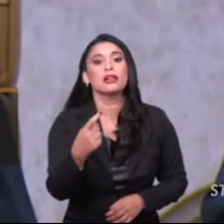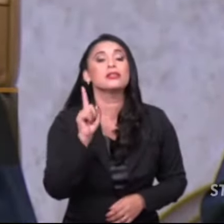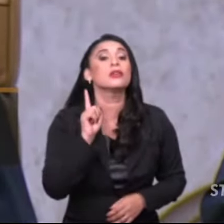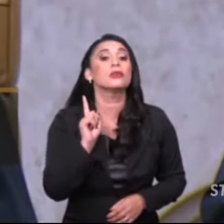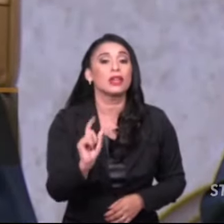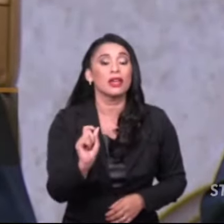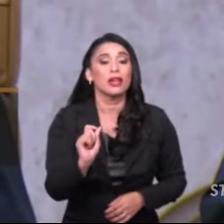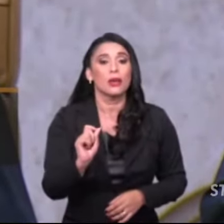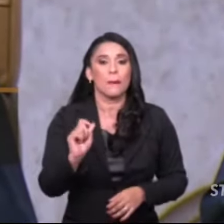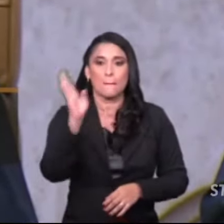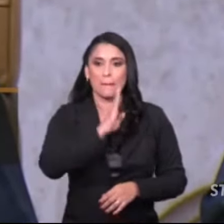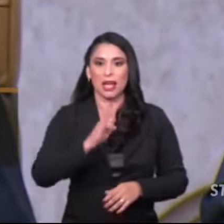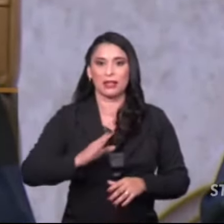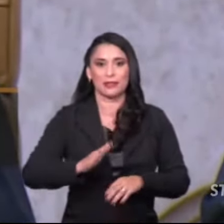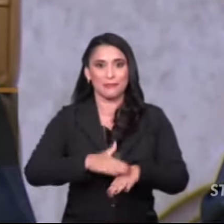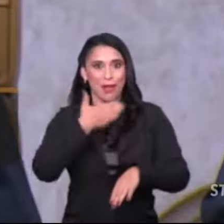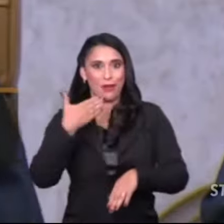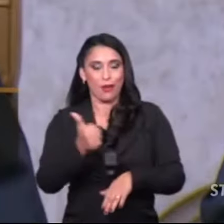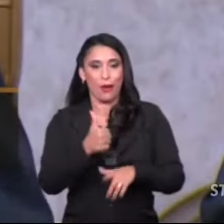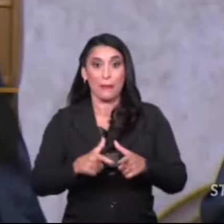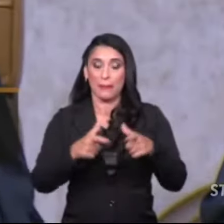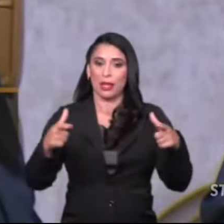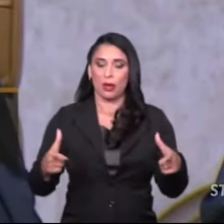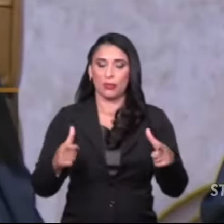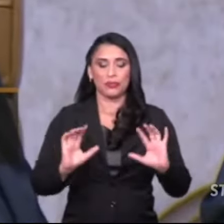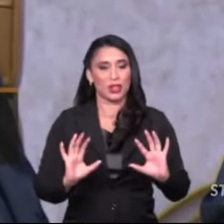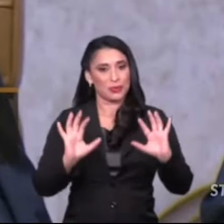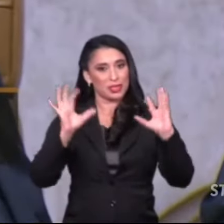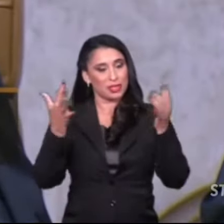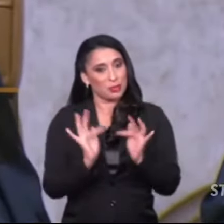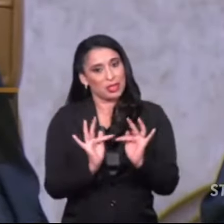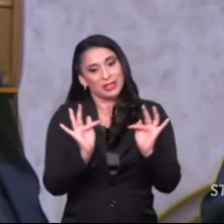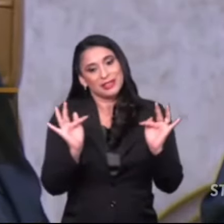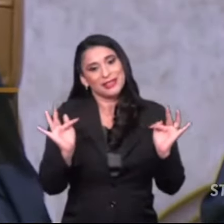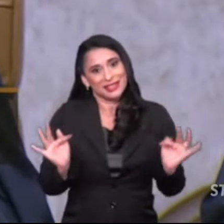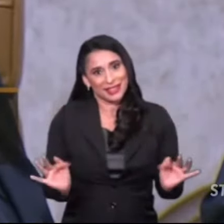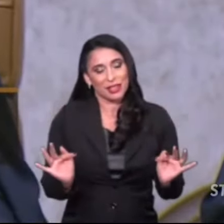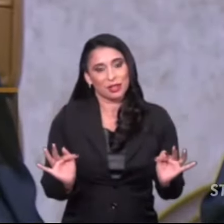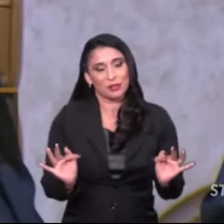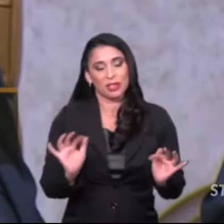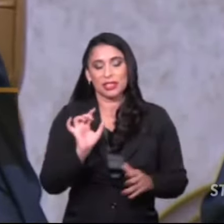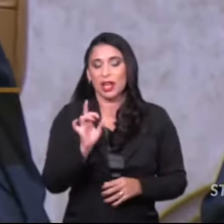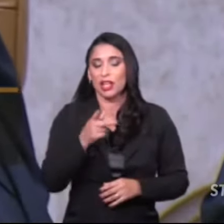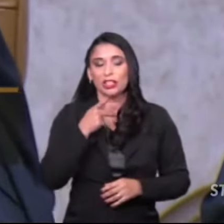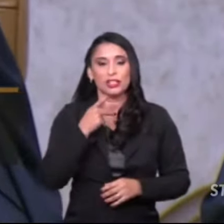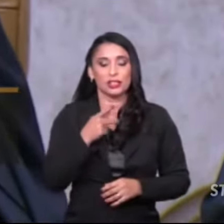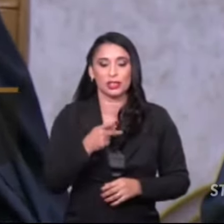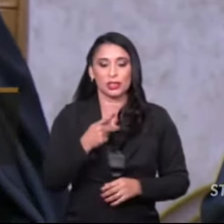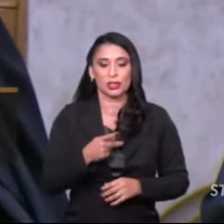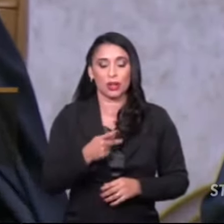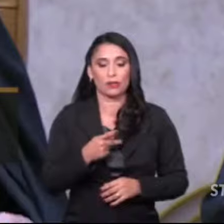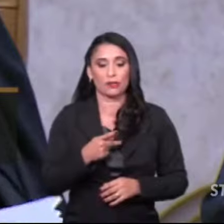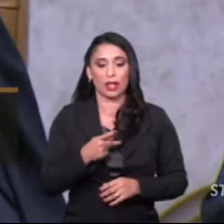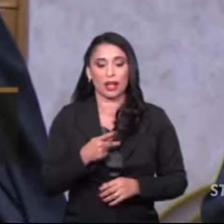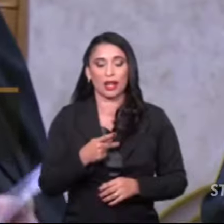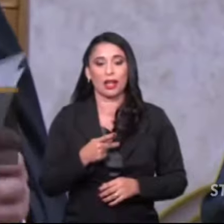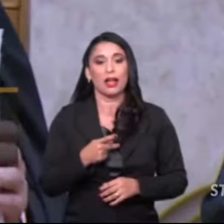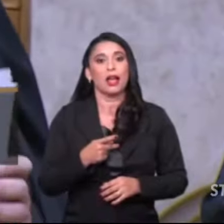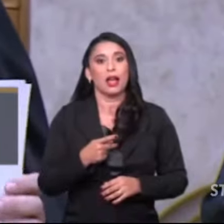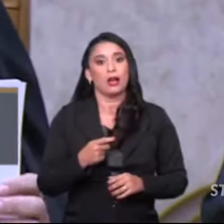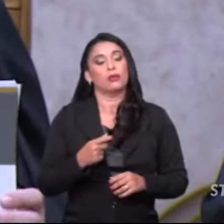e maior. Essa é uma cerimônia simples, como eu disse. Eu apenas gostaria de registrar a maciça